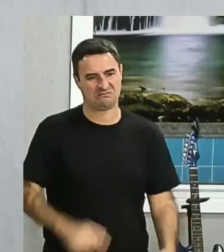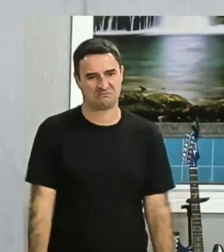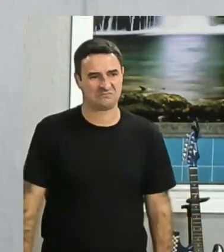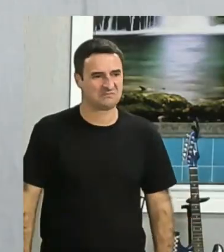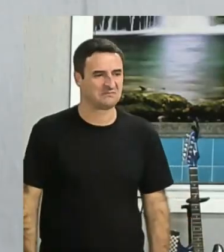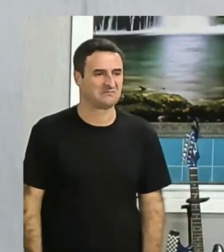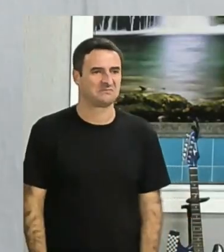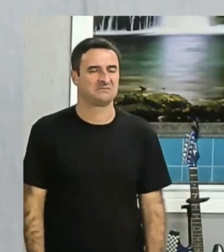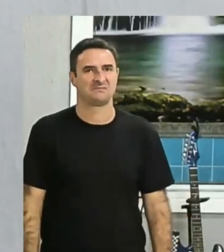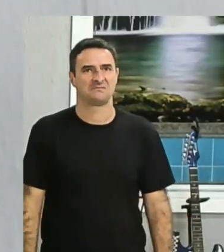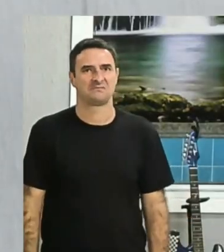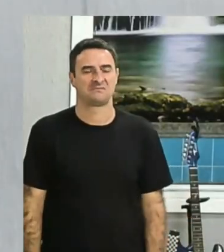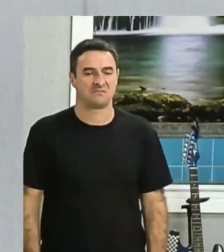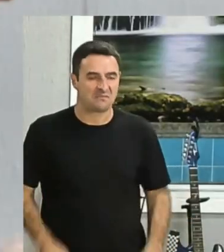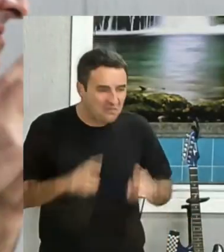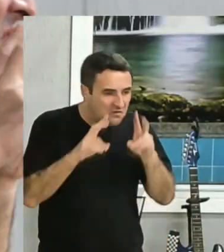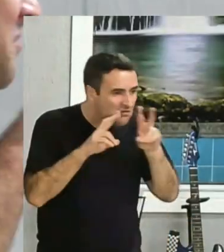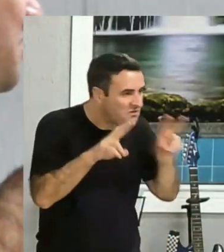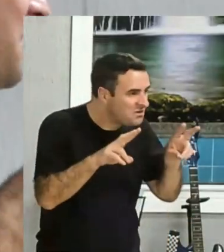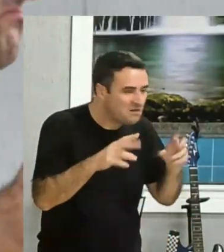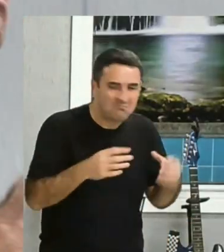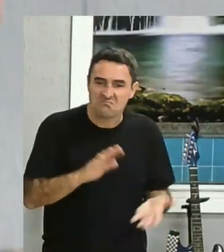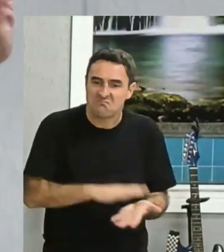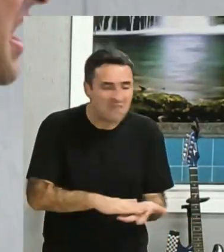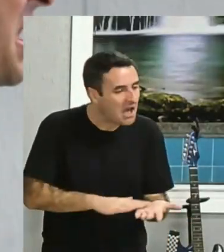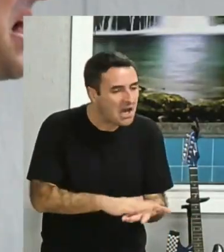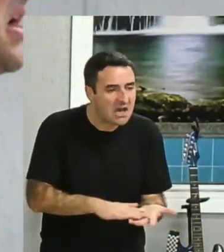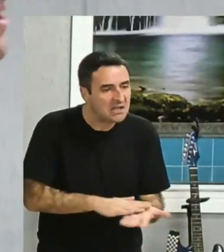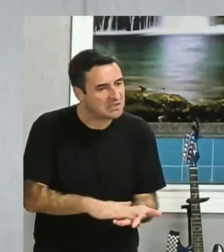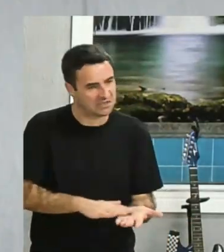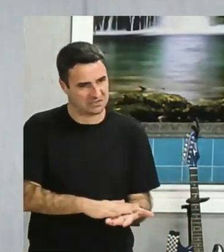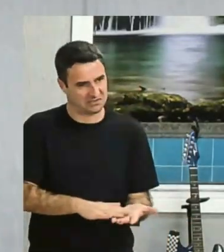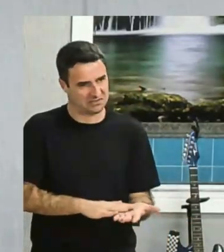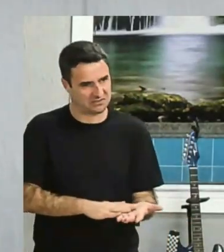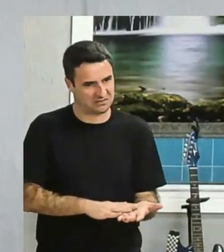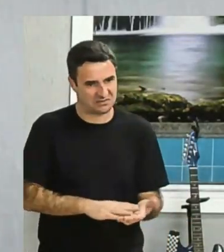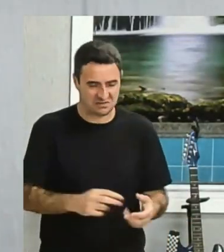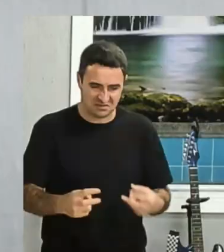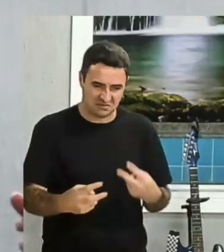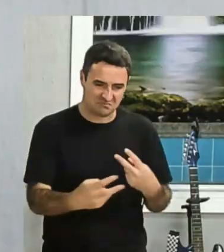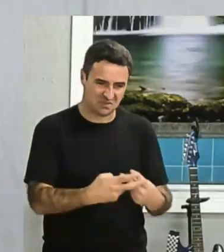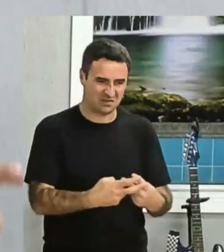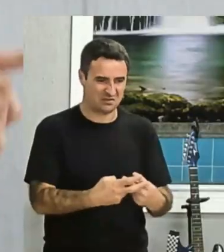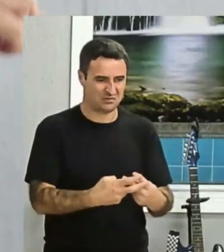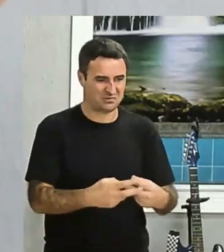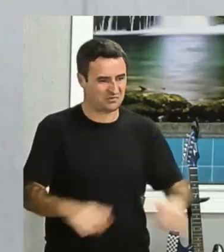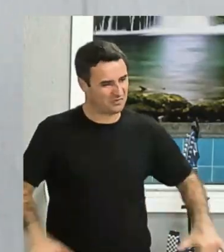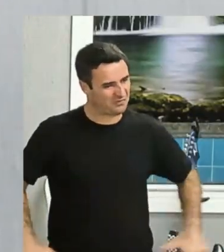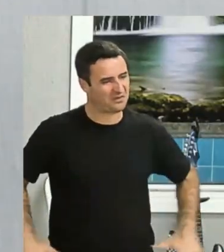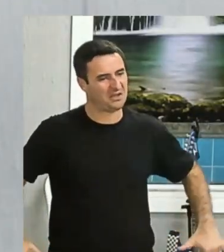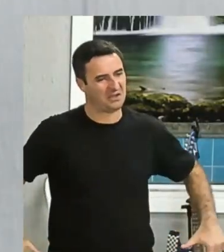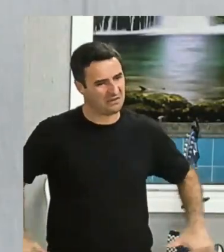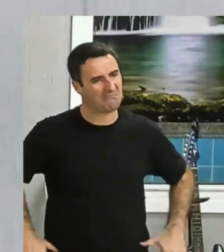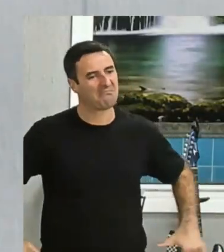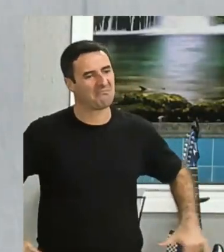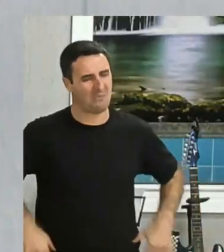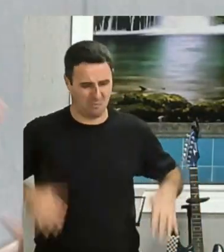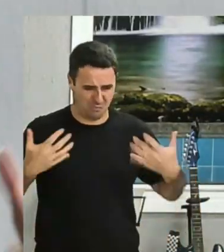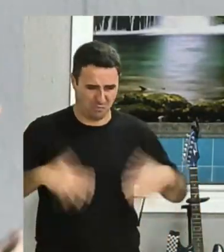Não tinha nada para se ver. Essa era a condição de João.